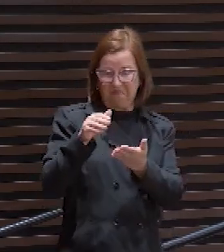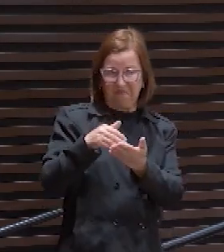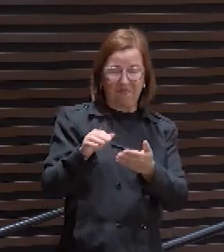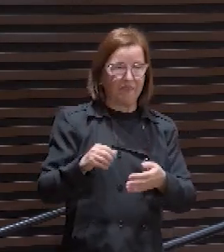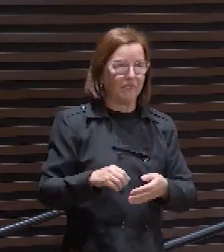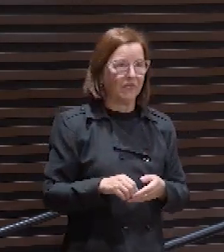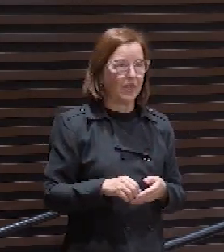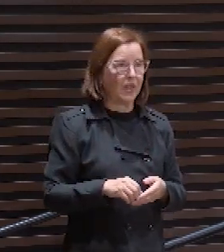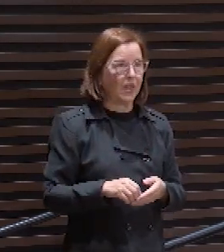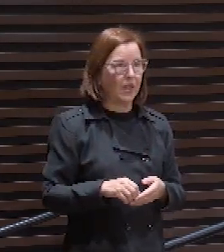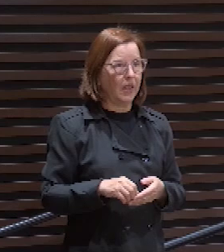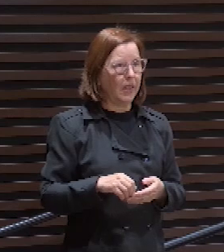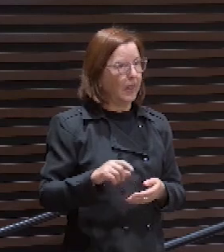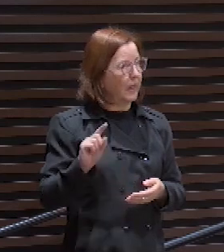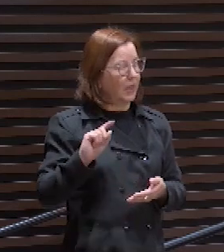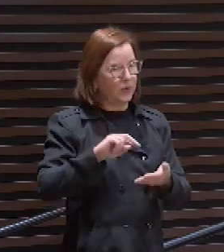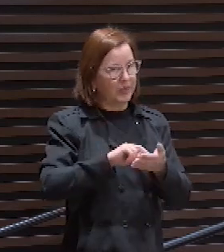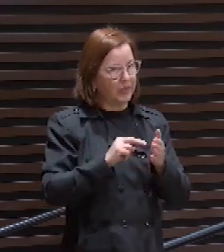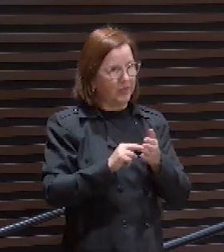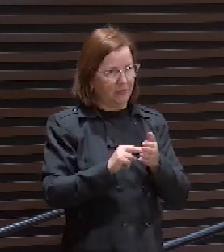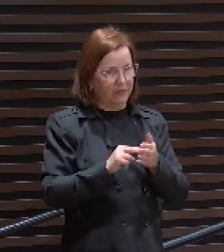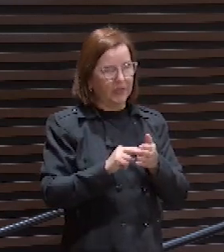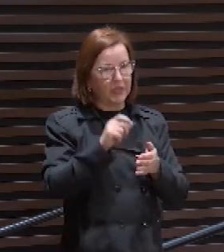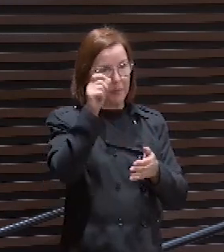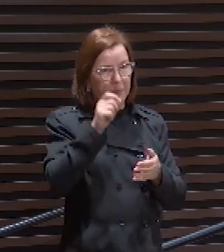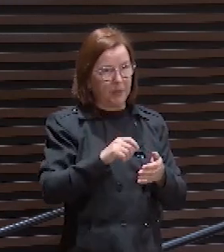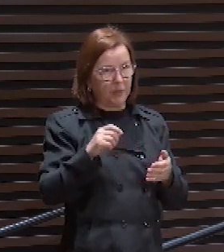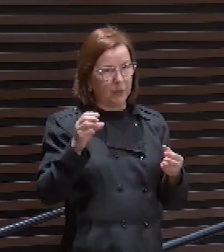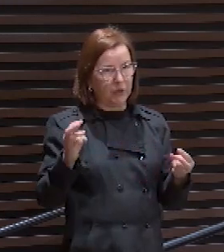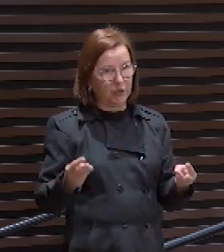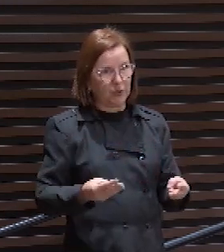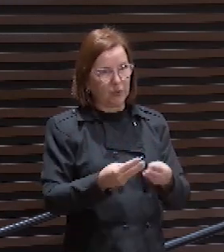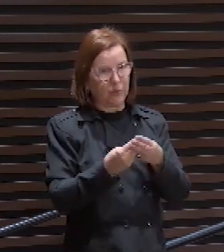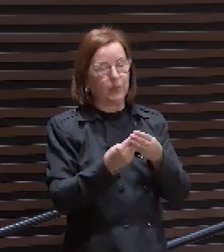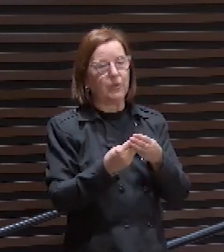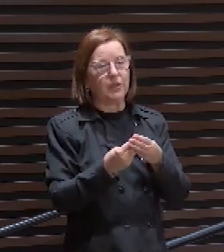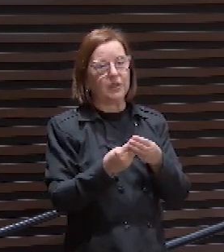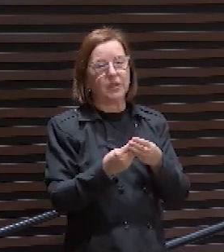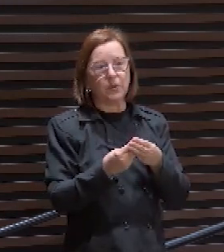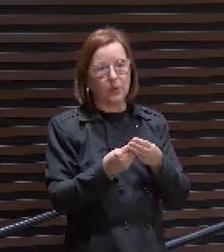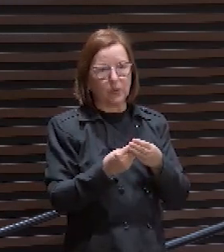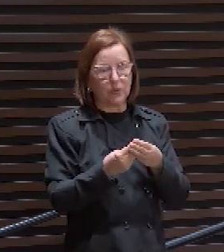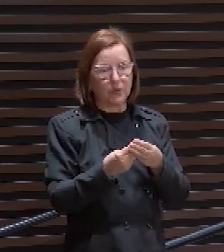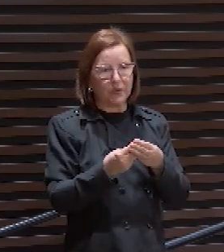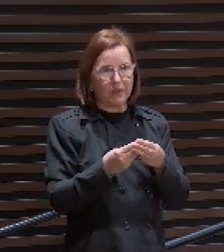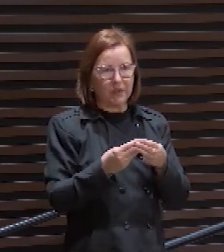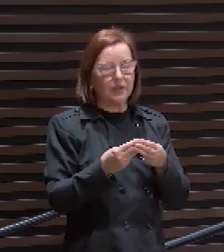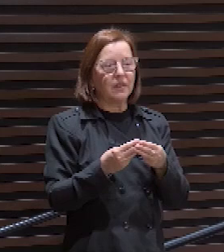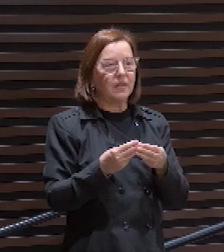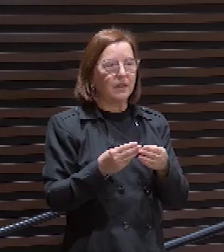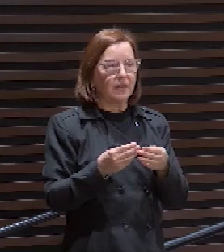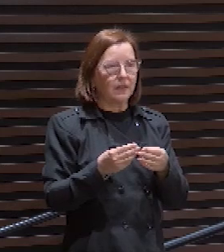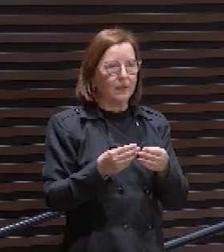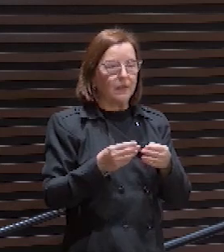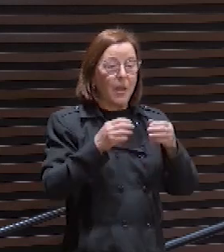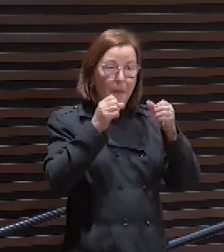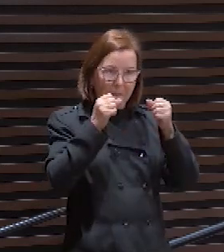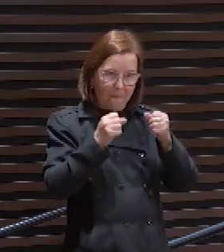não pode crer no Senhor Jesus e ser salvo. Claro que pode. Mas a nação de Israel, como aquele povo de Deus chamado